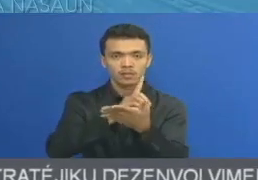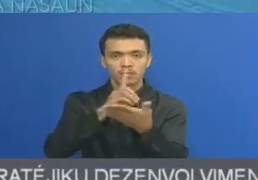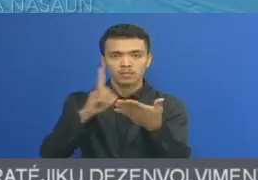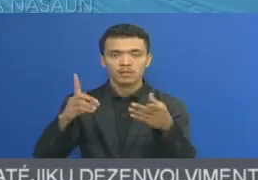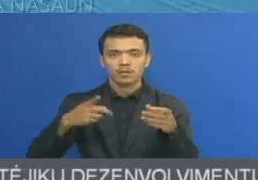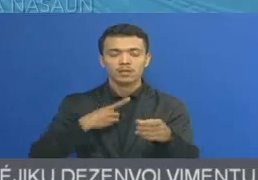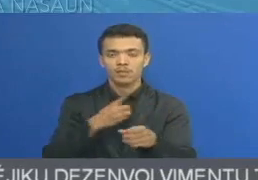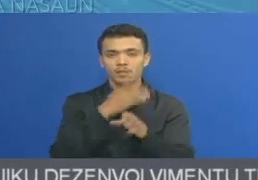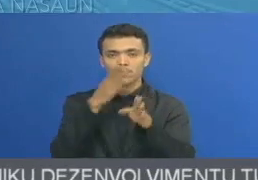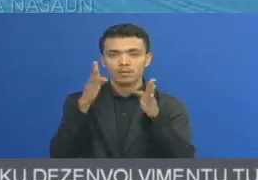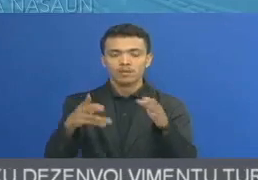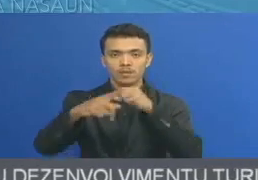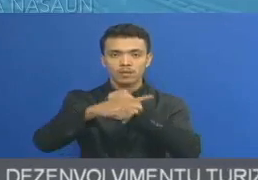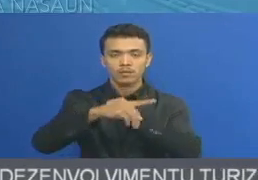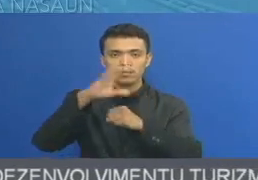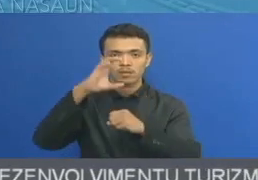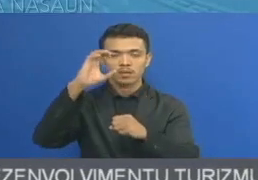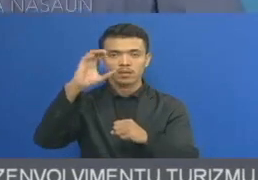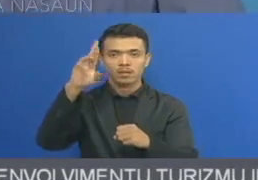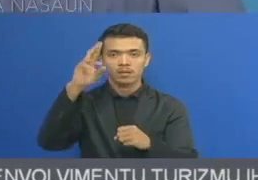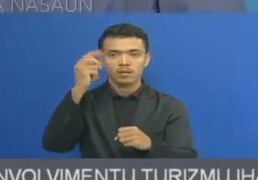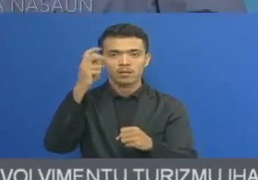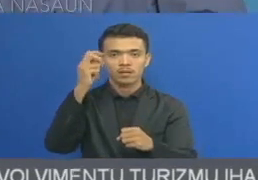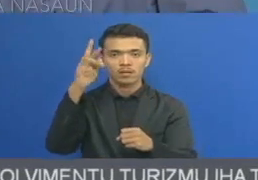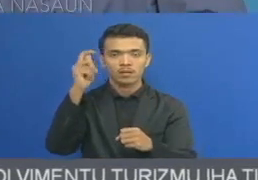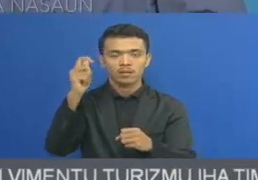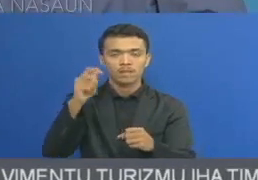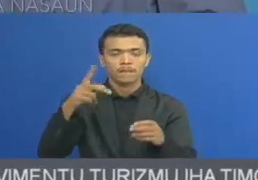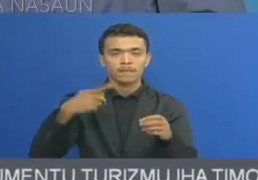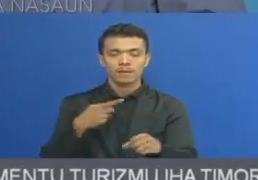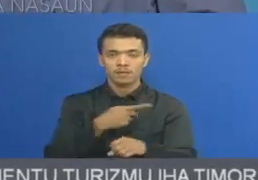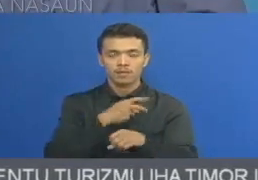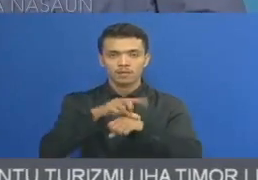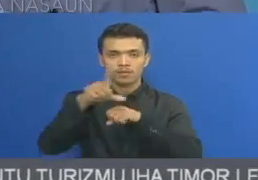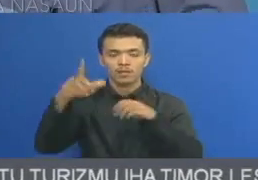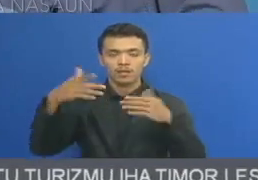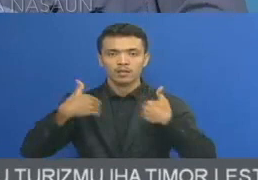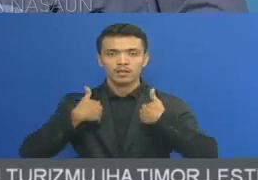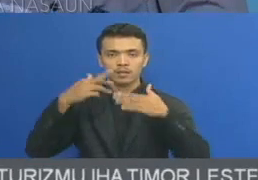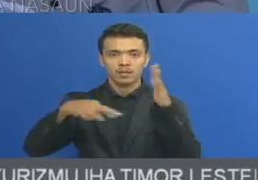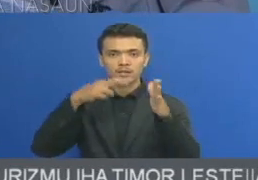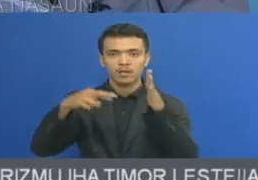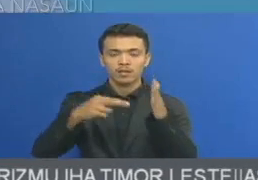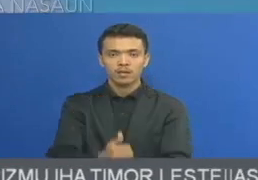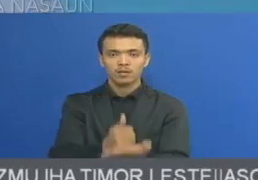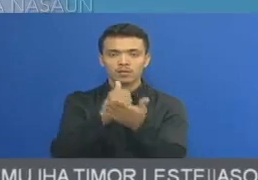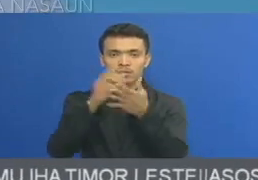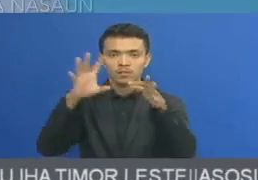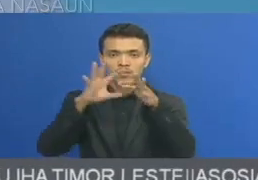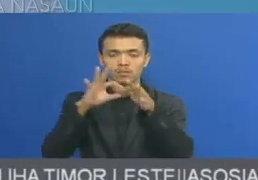Deputado bancada CNRT Duarte Nunes Profunda. Ia Parlamento Nacional ia regra. Wanghira atende membro deputado